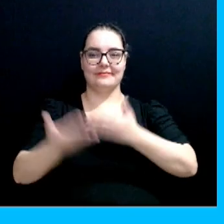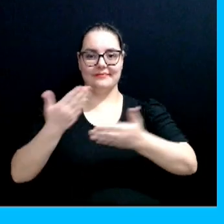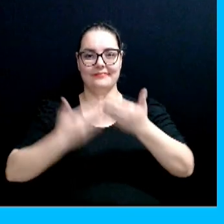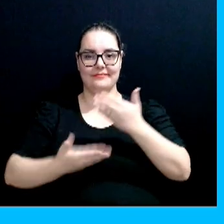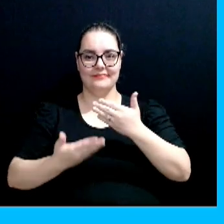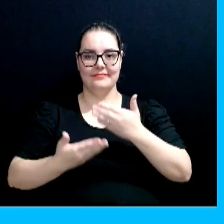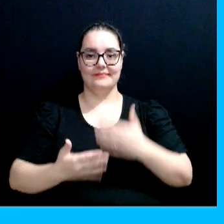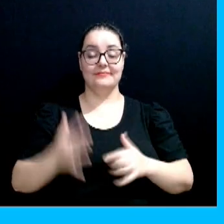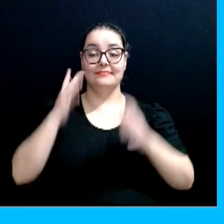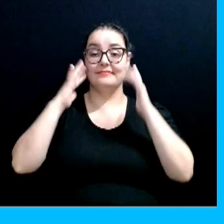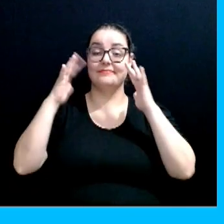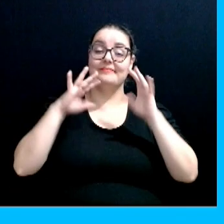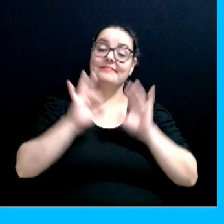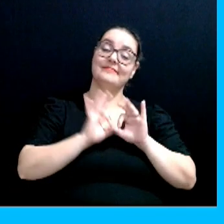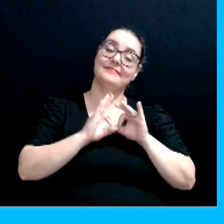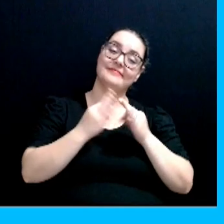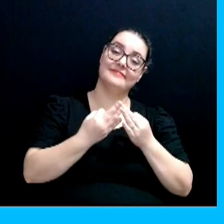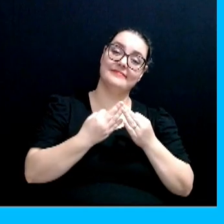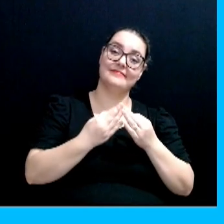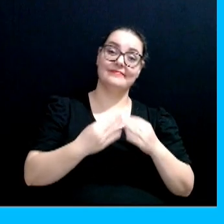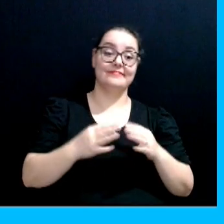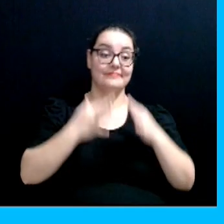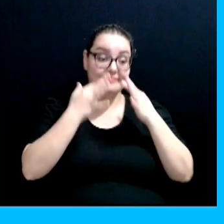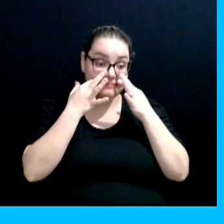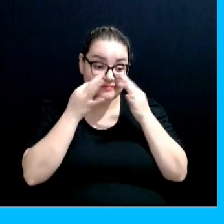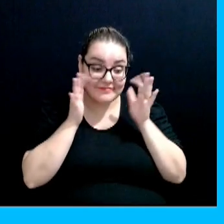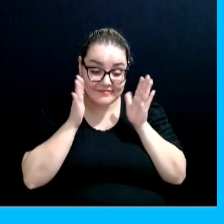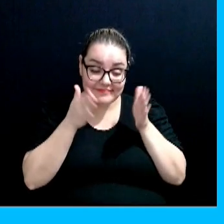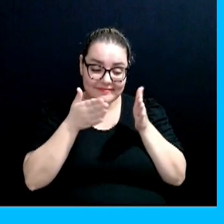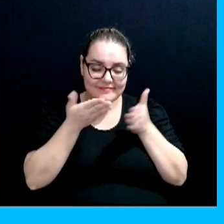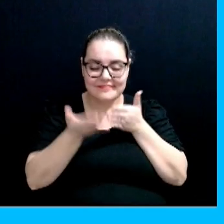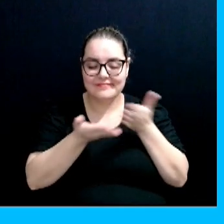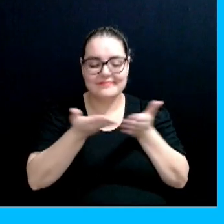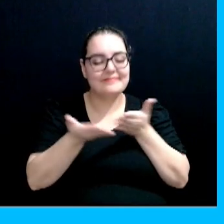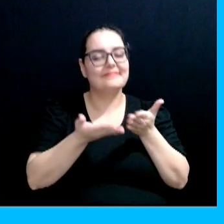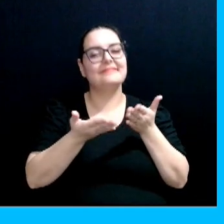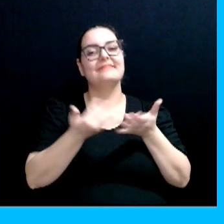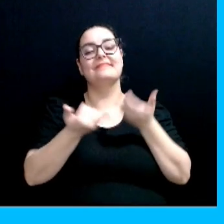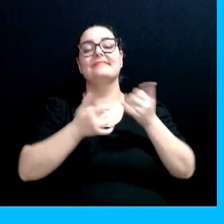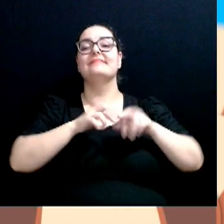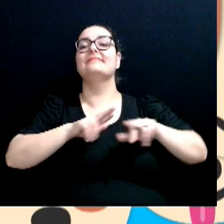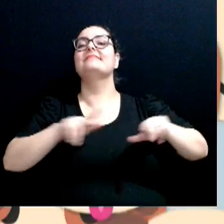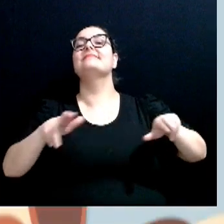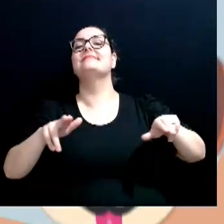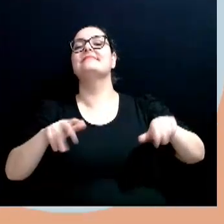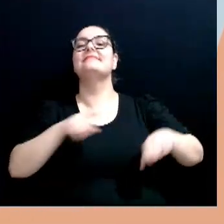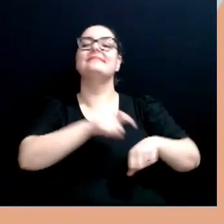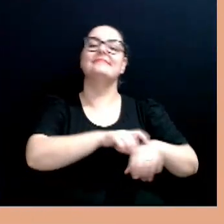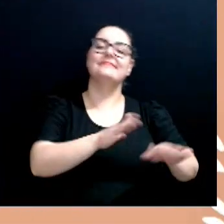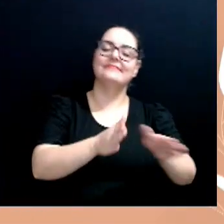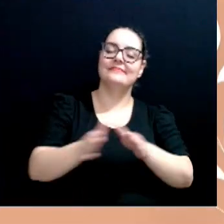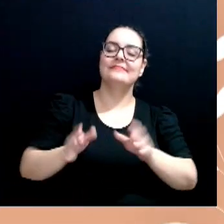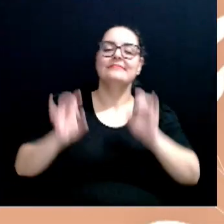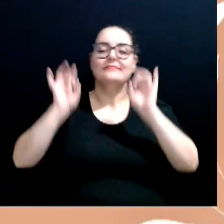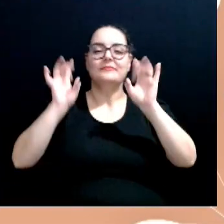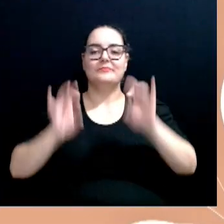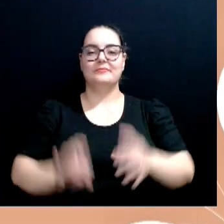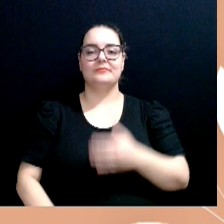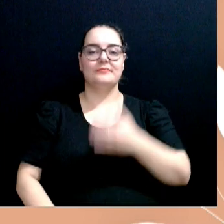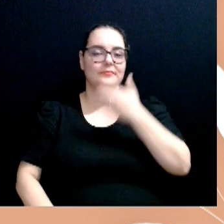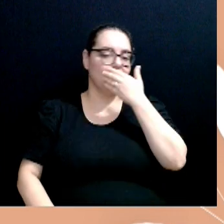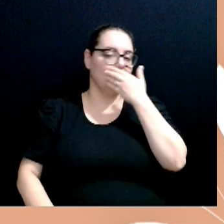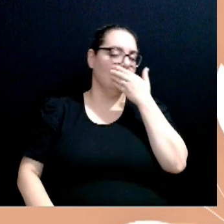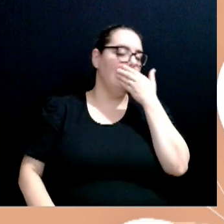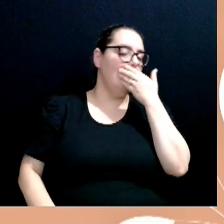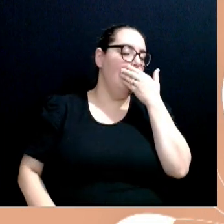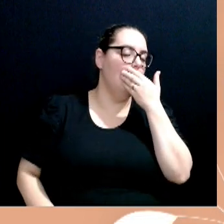um lar cheio de atenção, brincadeiras e momentos especiais. Agora chegou a vez